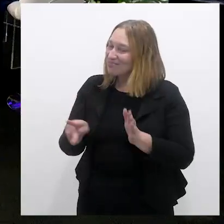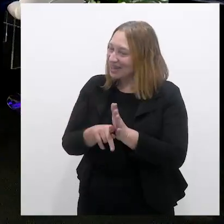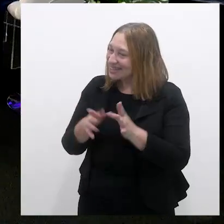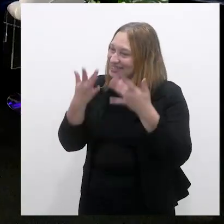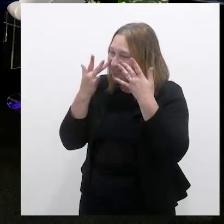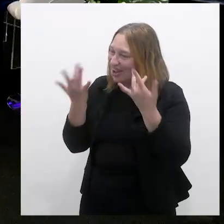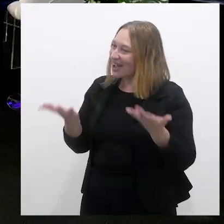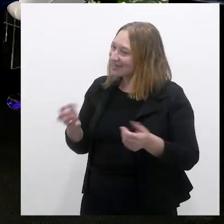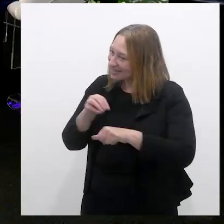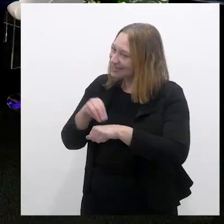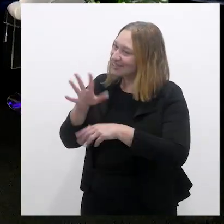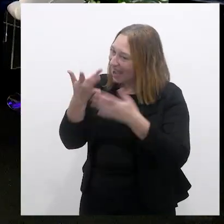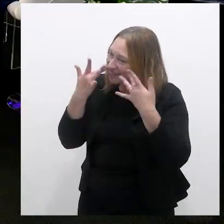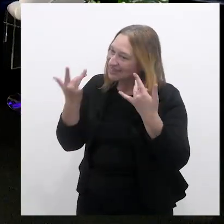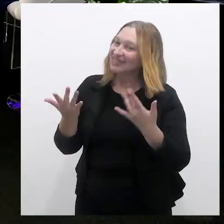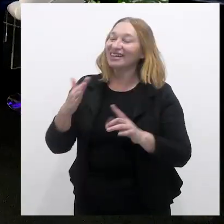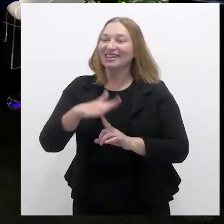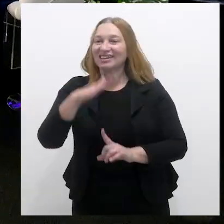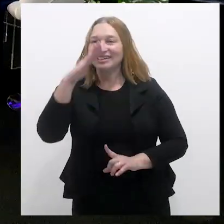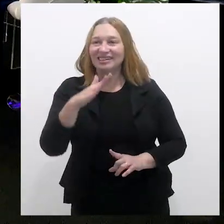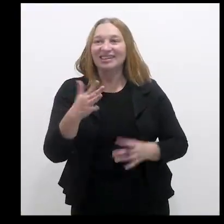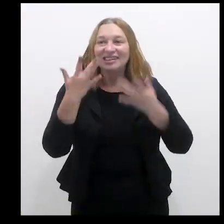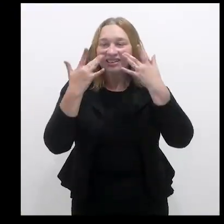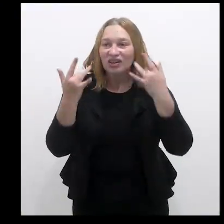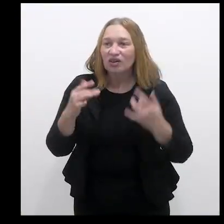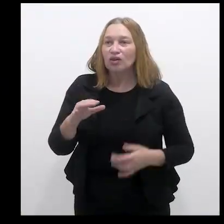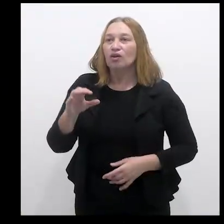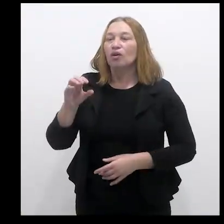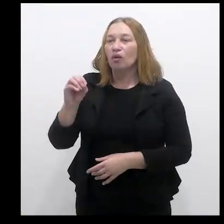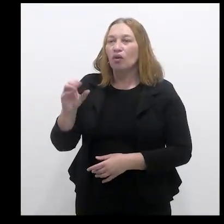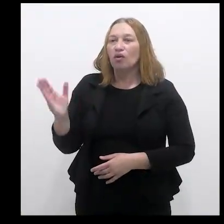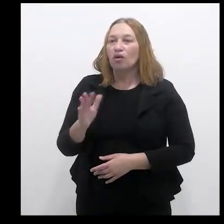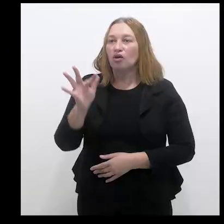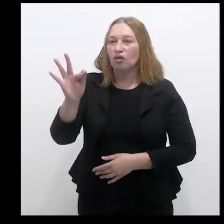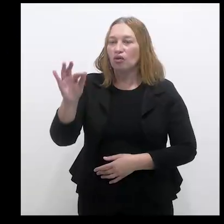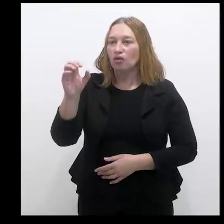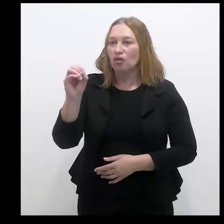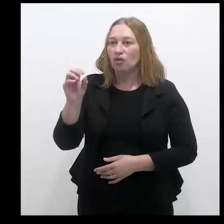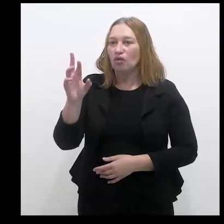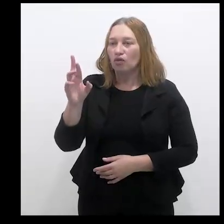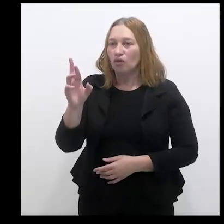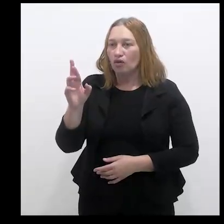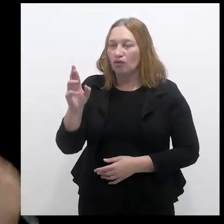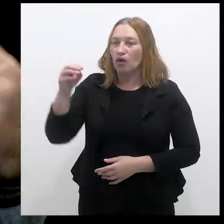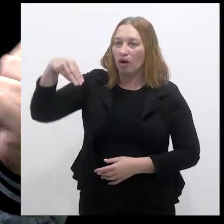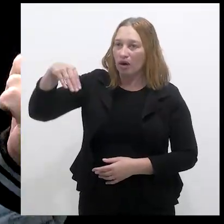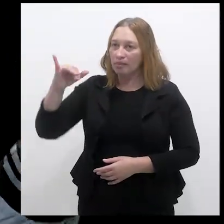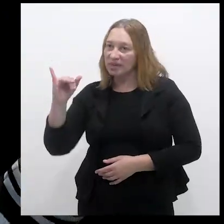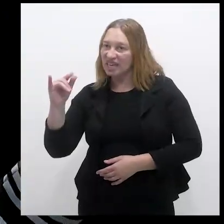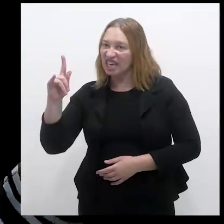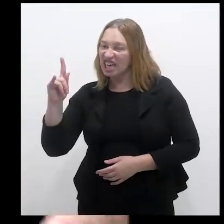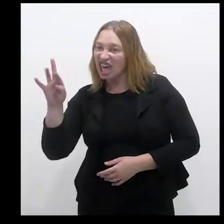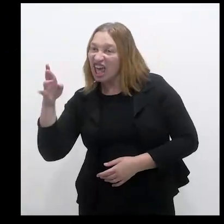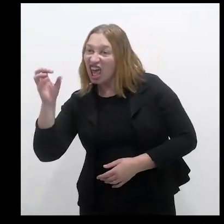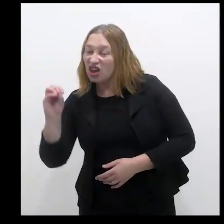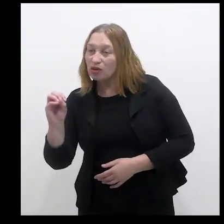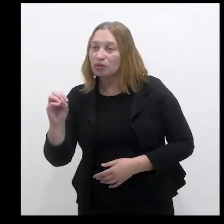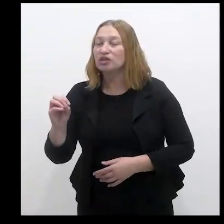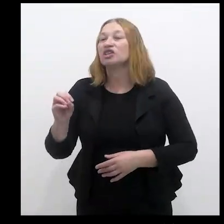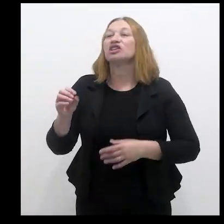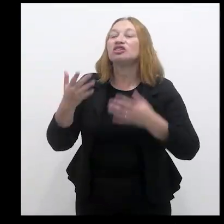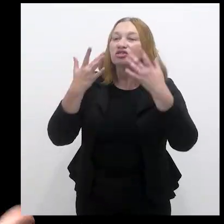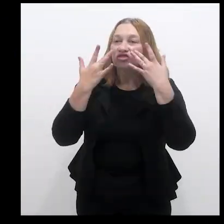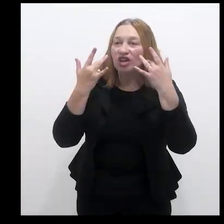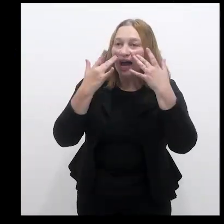do teatro, veio aqui tem que dar uma dica de teatro, né? Sim, vou dar uma dica para os adultos. Um espetáculo chamado O Formigueiro, que estreou esse final de semana agora. É o